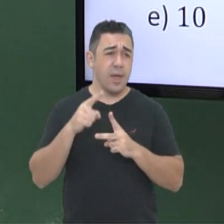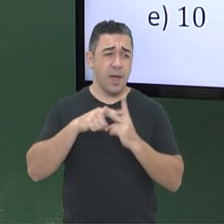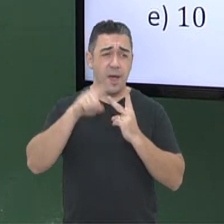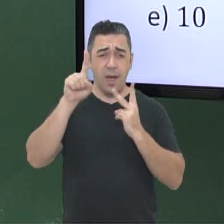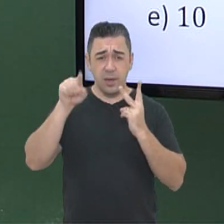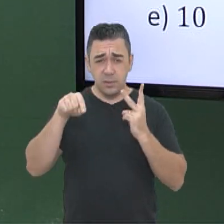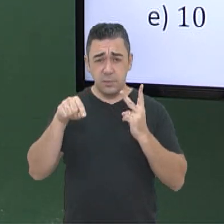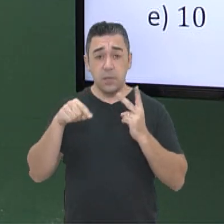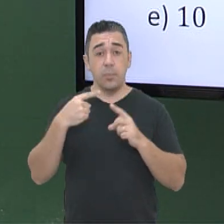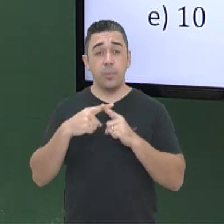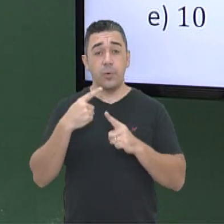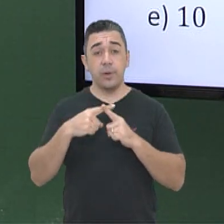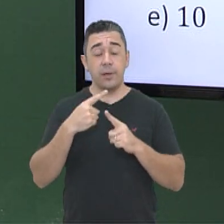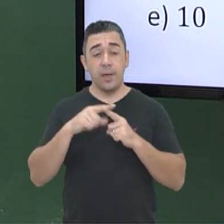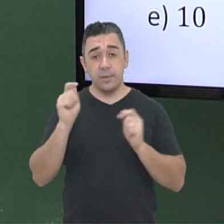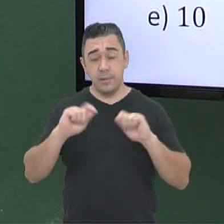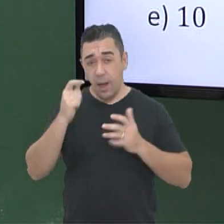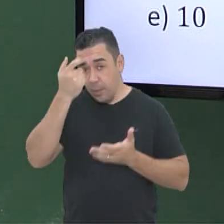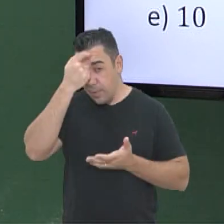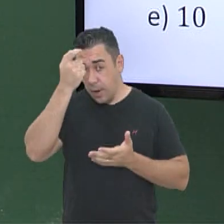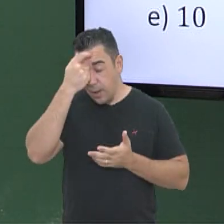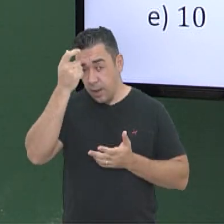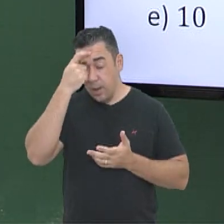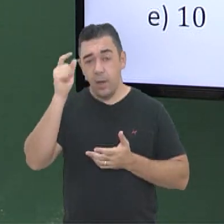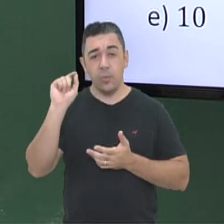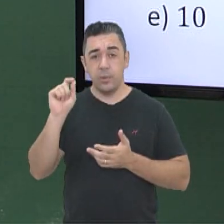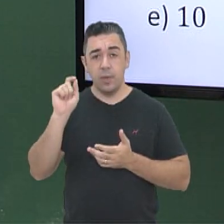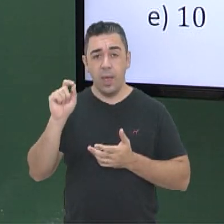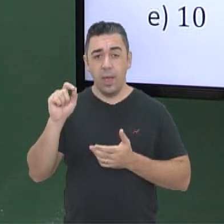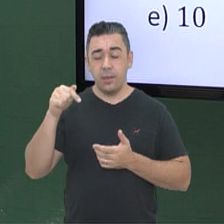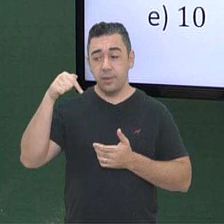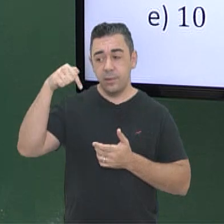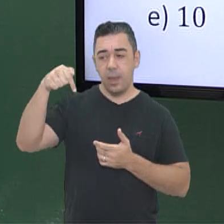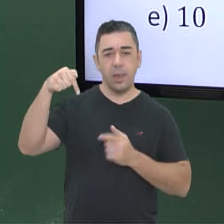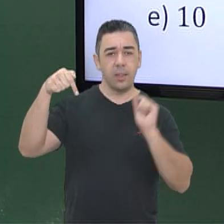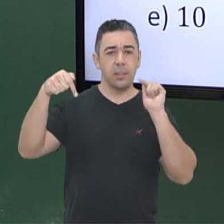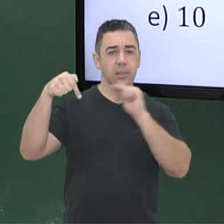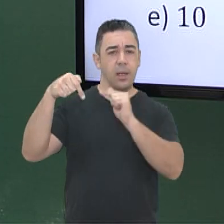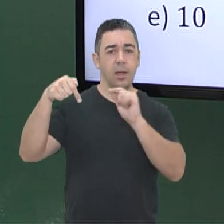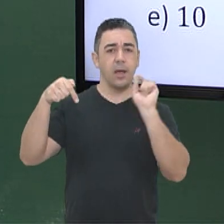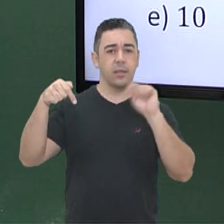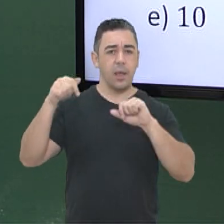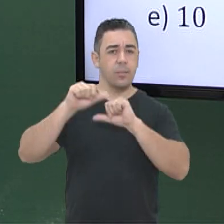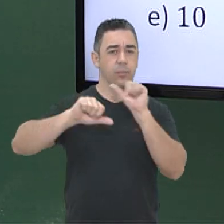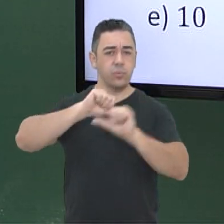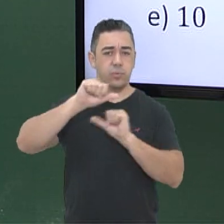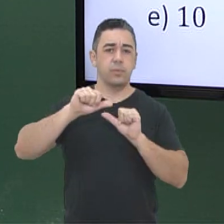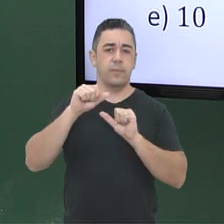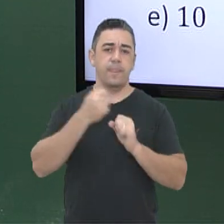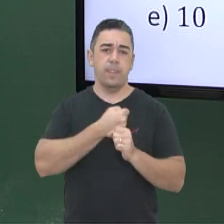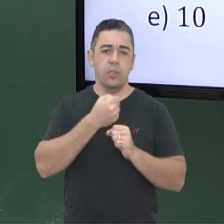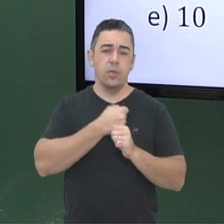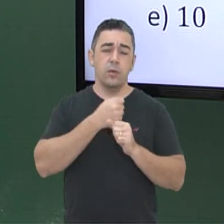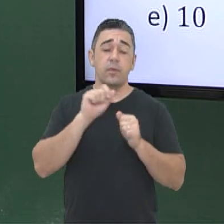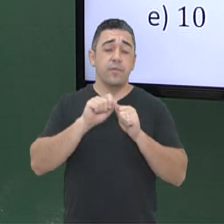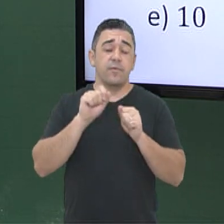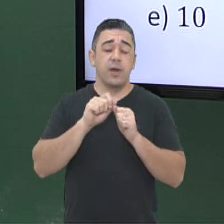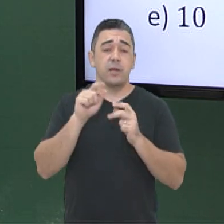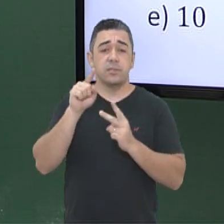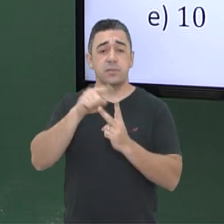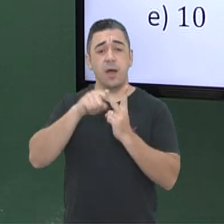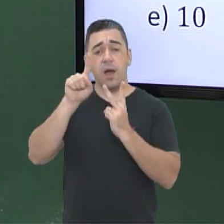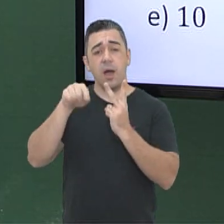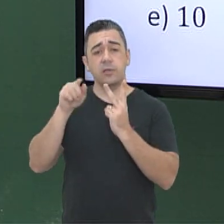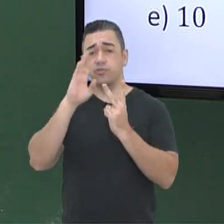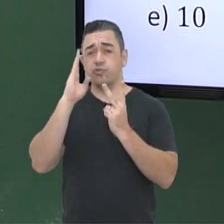Porque o expoente é racional. Expoente racional transforma um número que tem uma potência com o expoente racional em uma